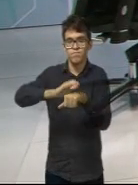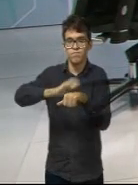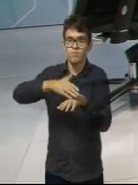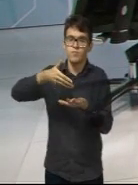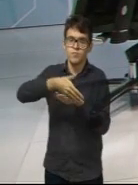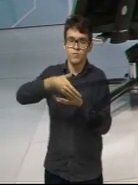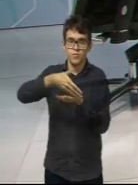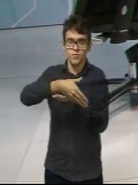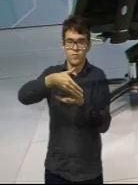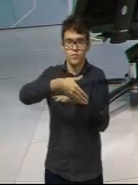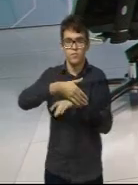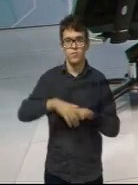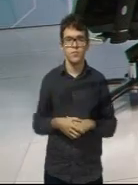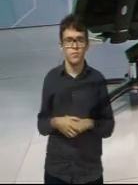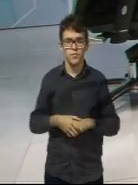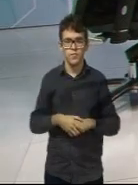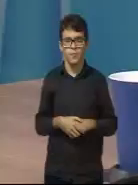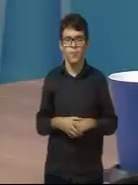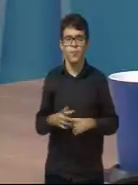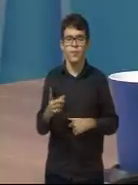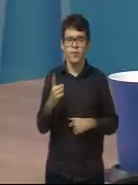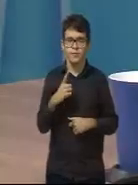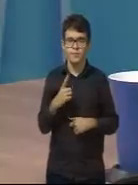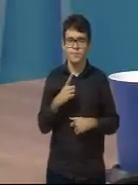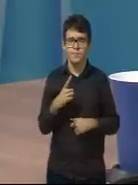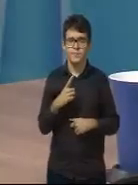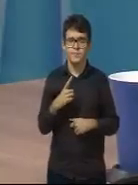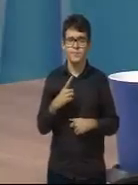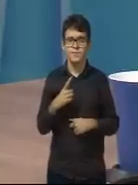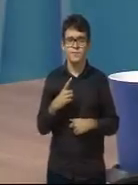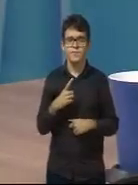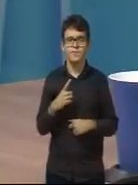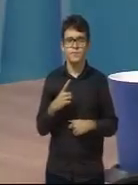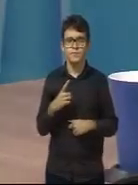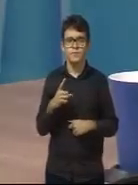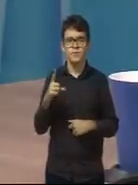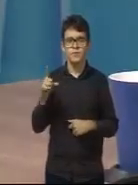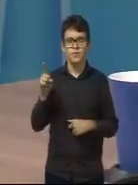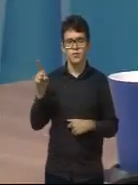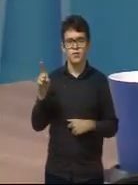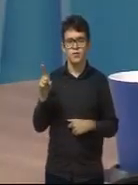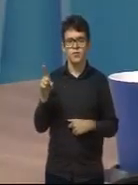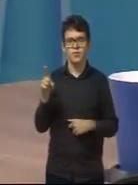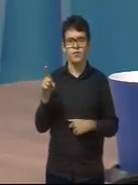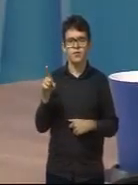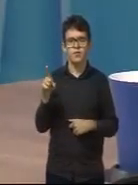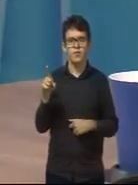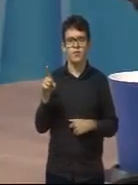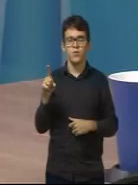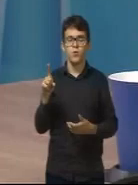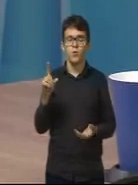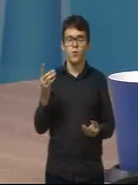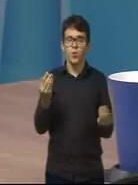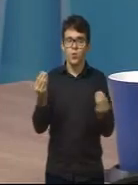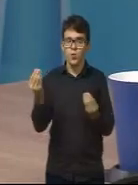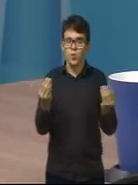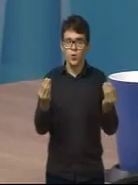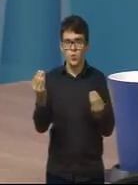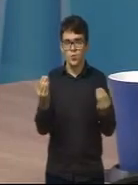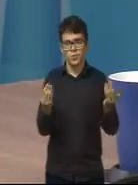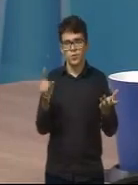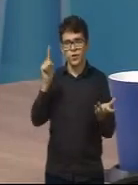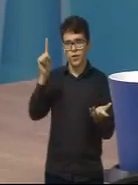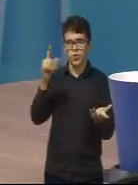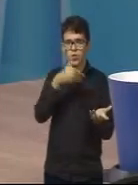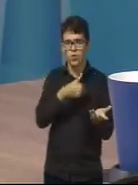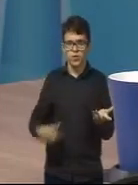são resultado de processos que, na verdade, são decisões tomadas pelo alto, em que não há uma participação mais efetiva das coisas,